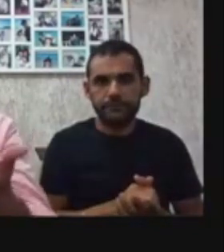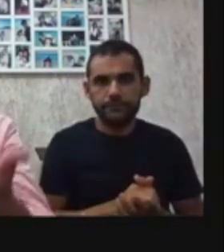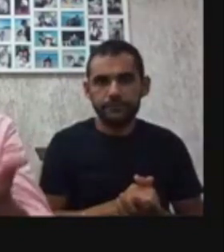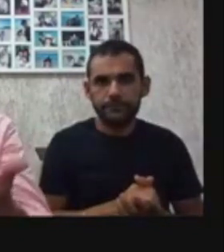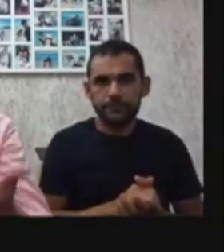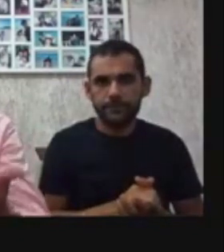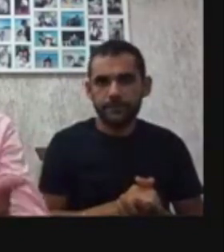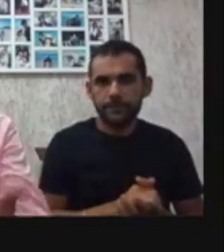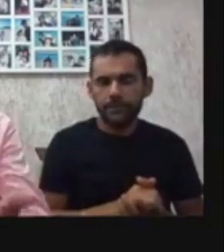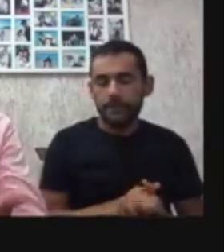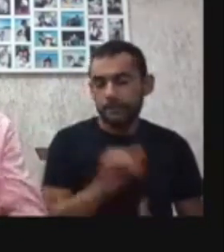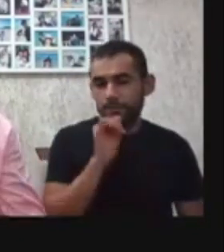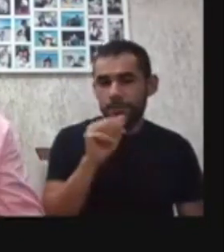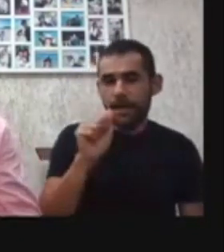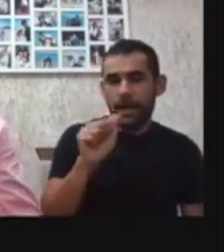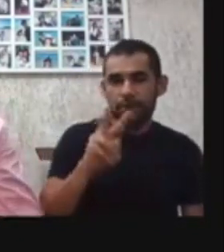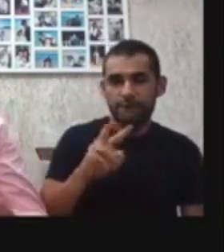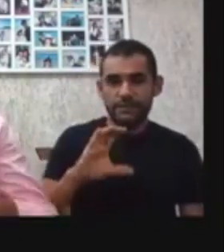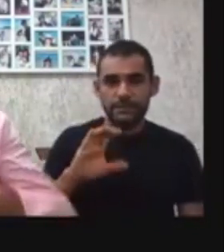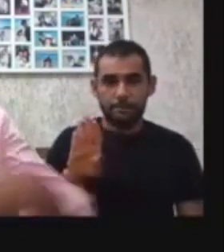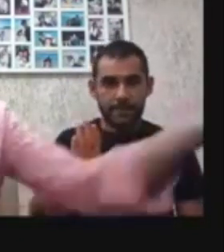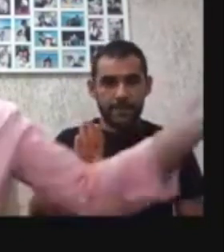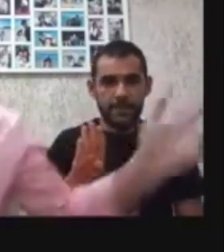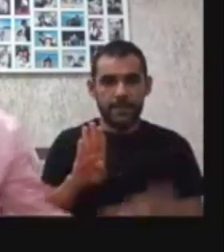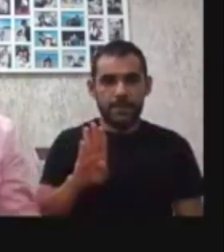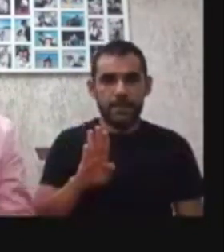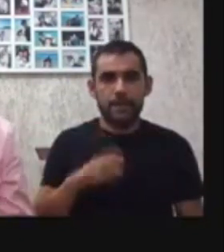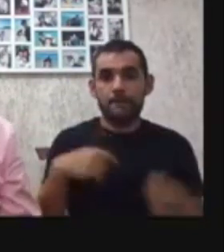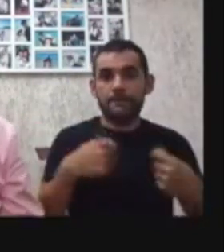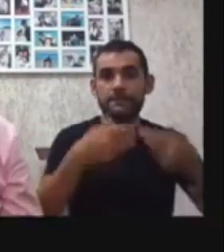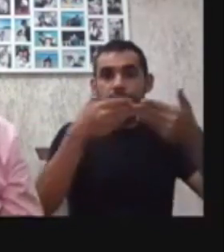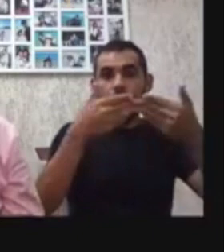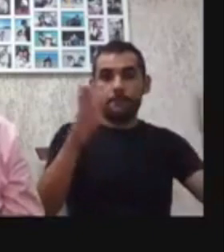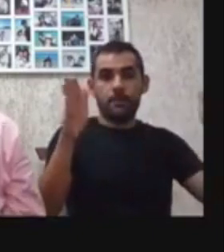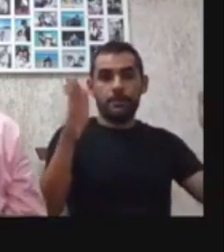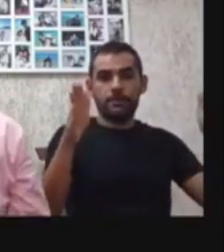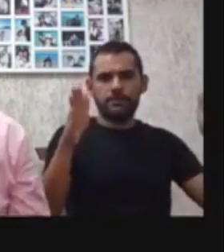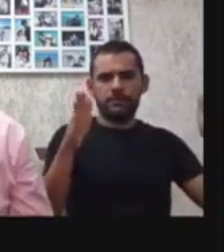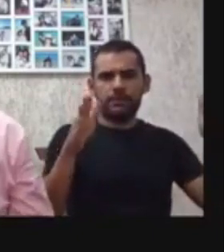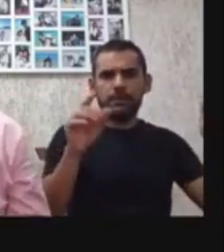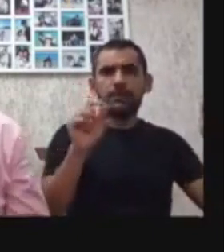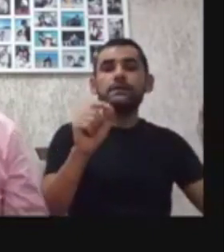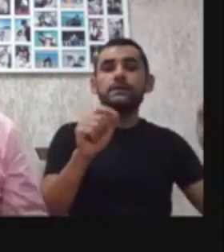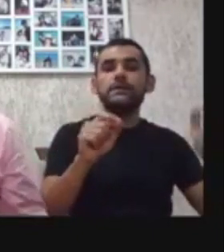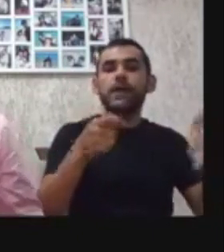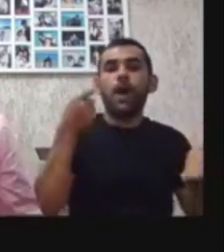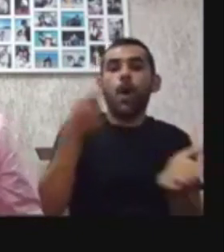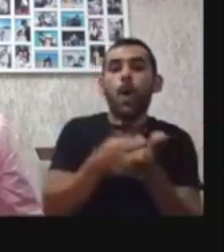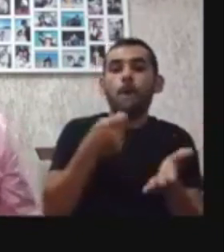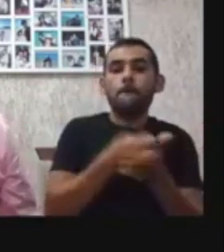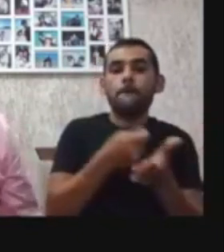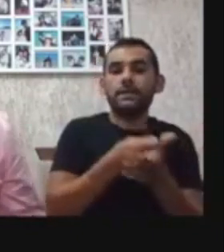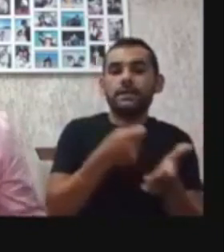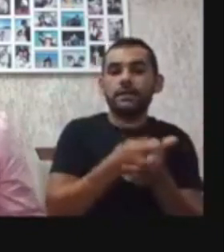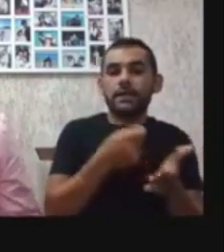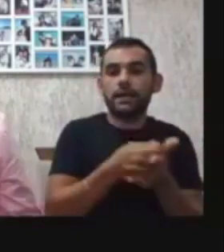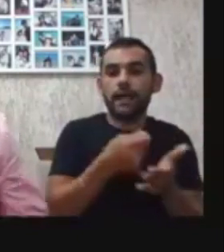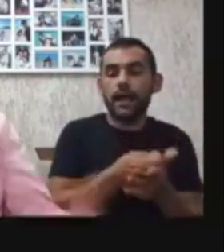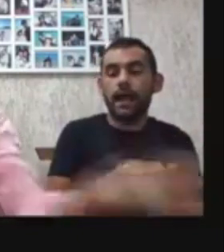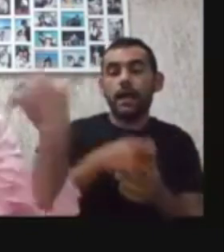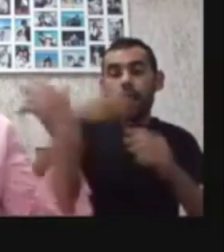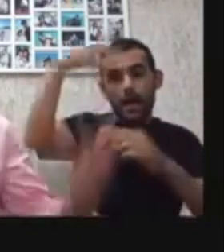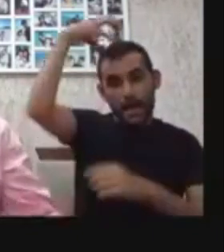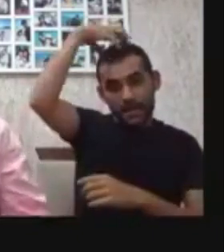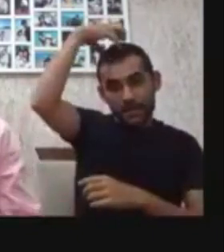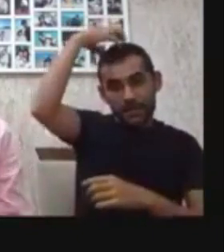Aquela lá para a gente tirar o AVCB do Corpo Bombeiro, fala que a porta tem que abrir para fora. Quem é que vai obrigar as igrejas aqui de São João del